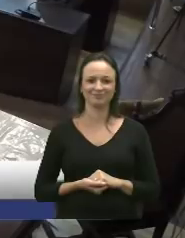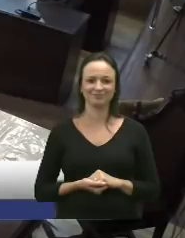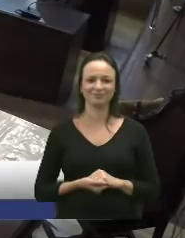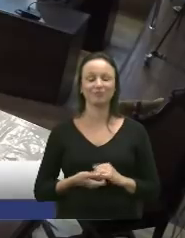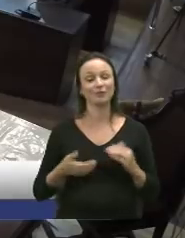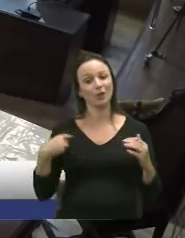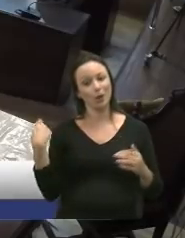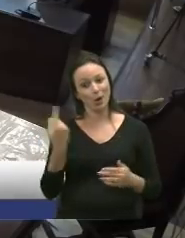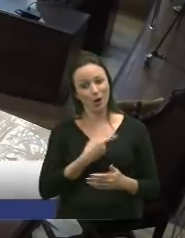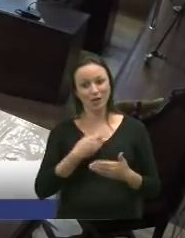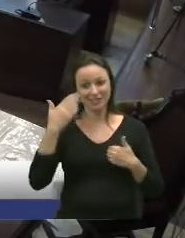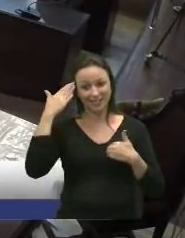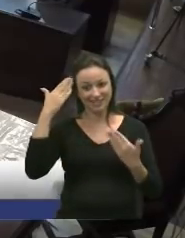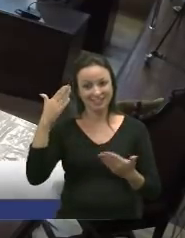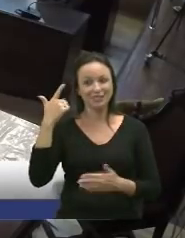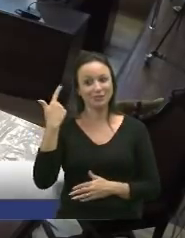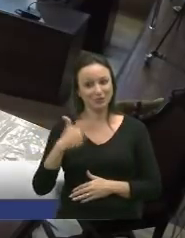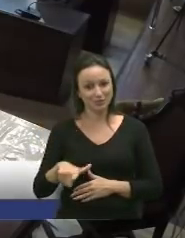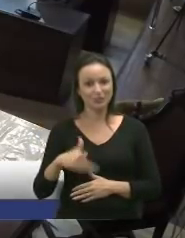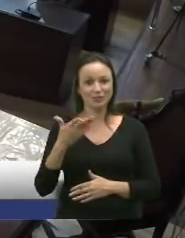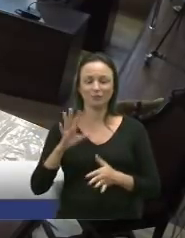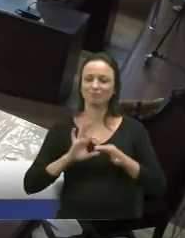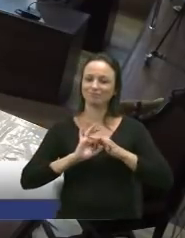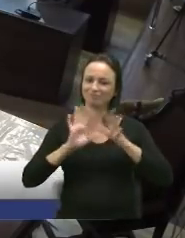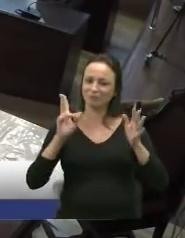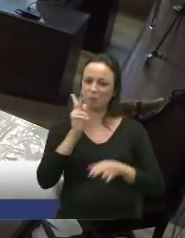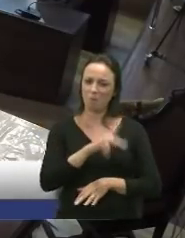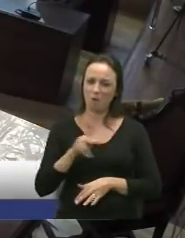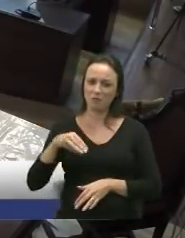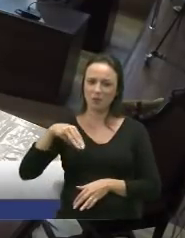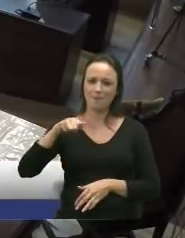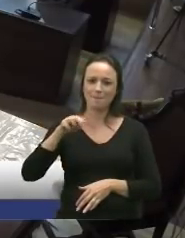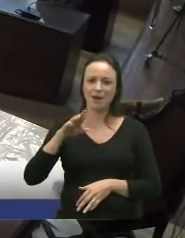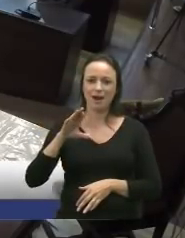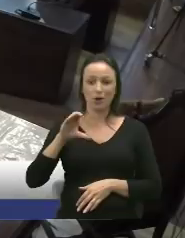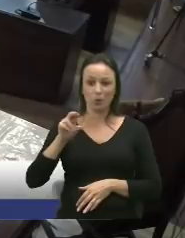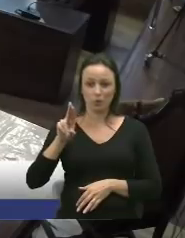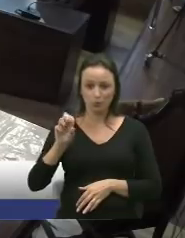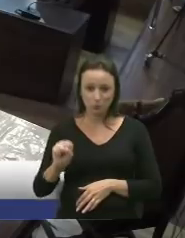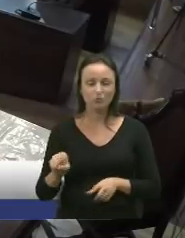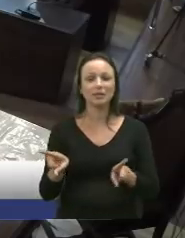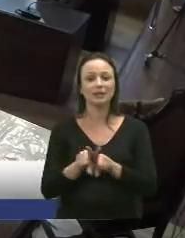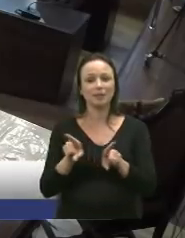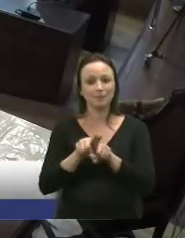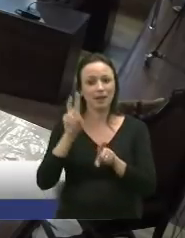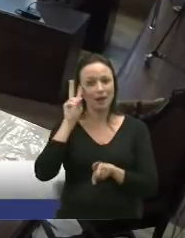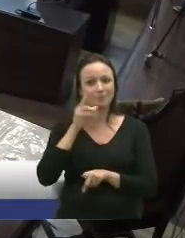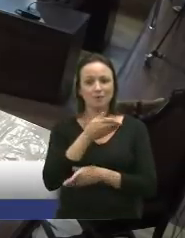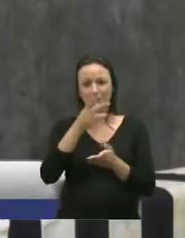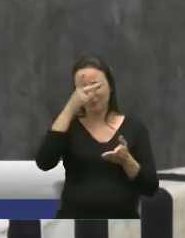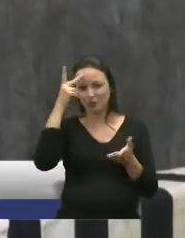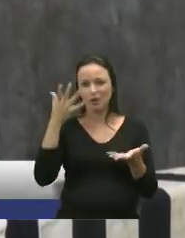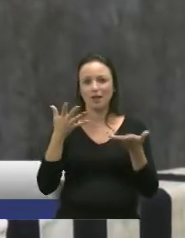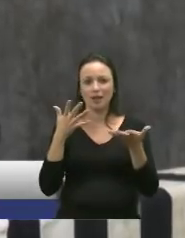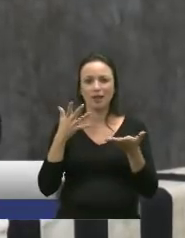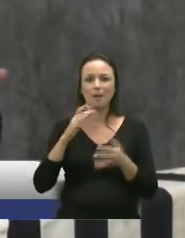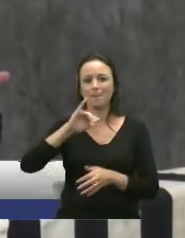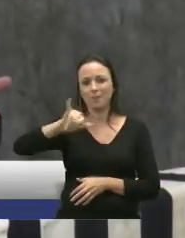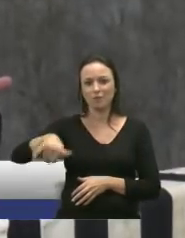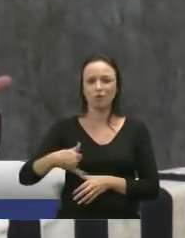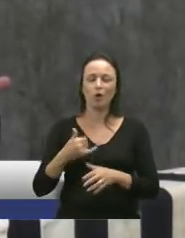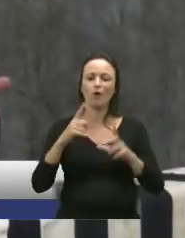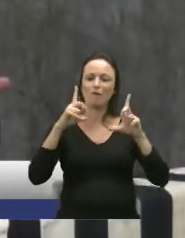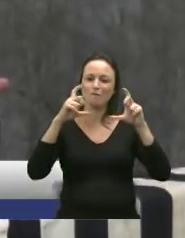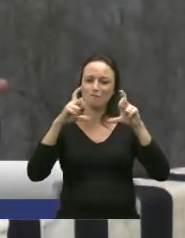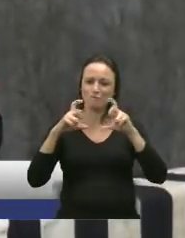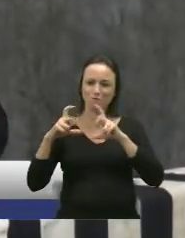Nós agradecemos mais uma vez a disponibilidade do professor Marcos e lembrando também o pessoal que está aí na plateia, depois quem quiser aproveitar para tirar uma foto